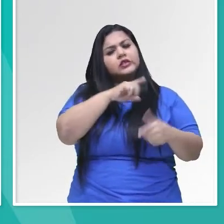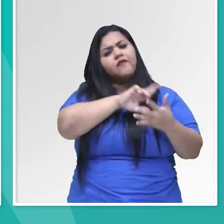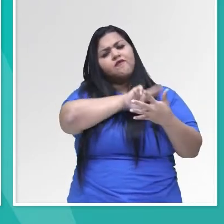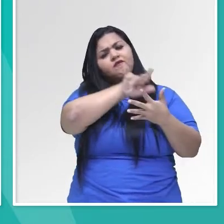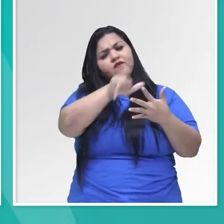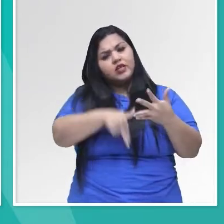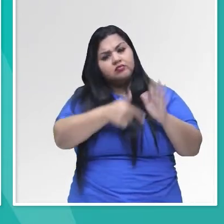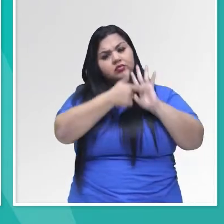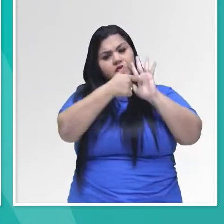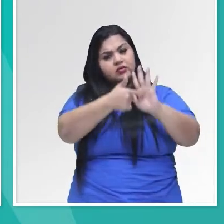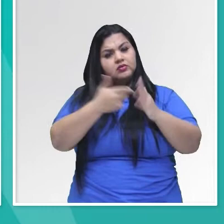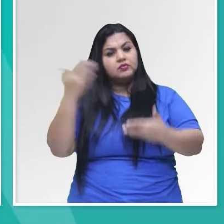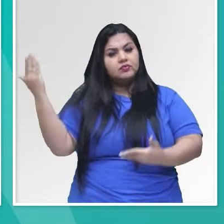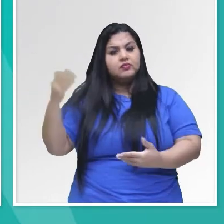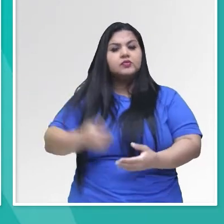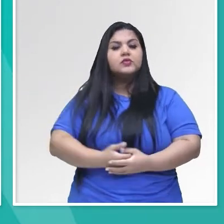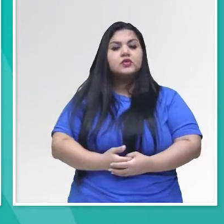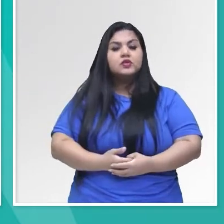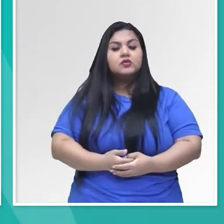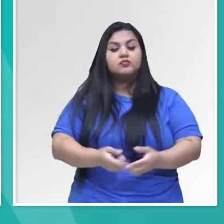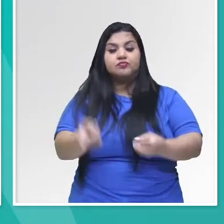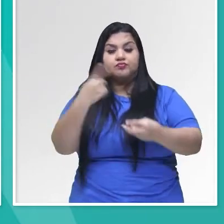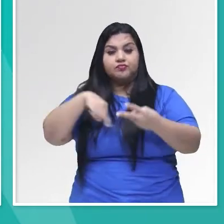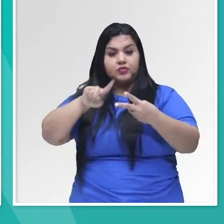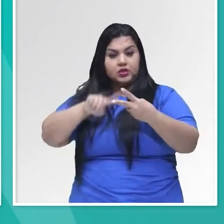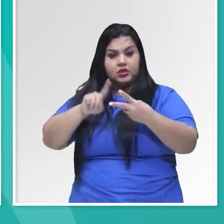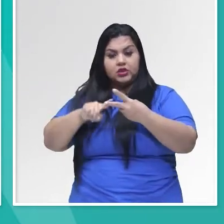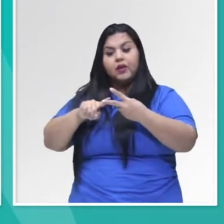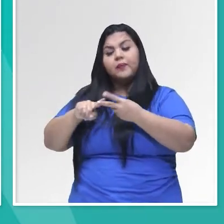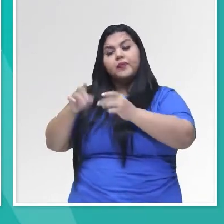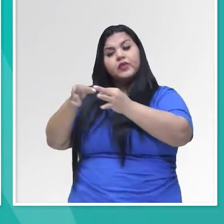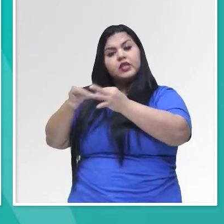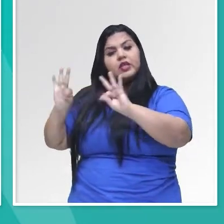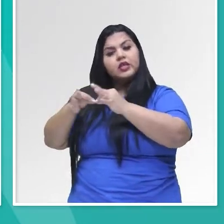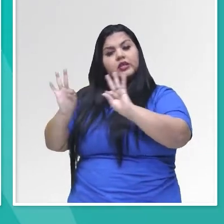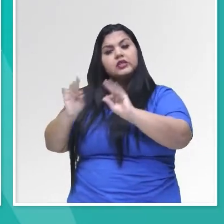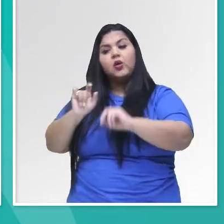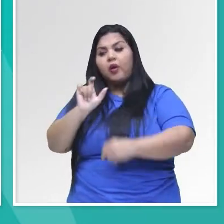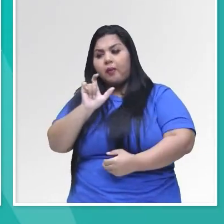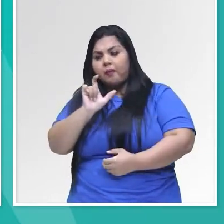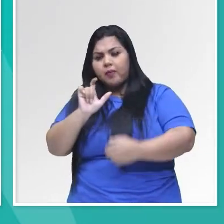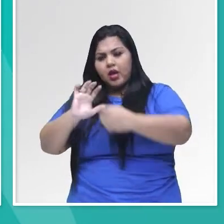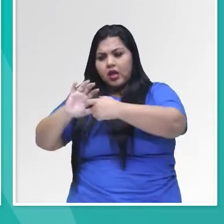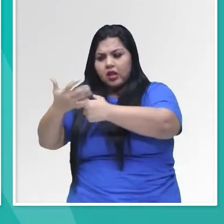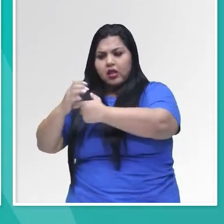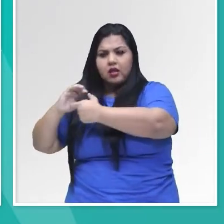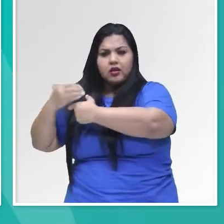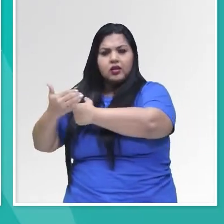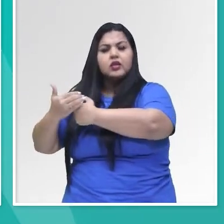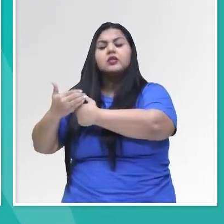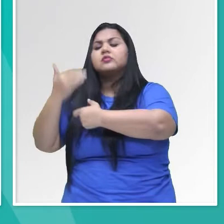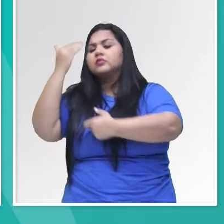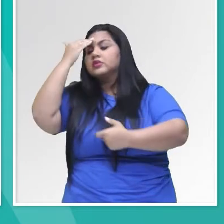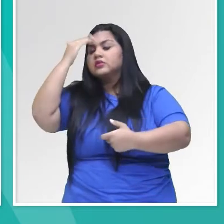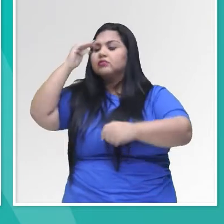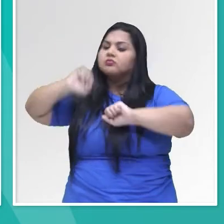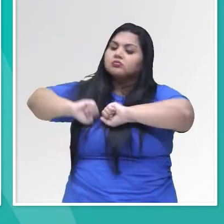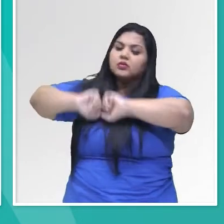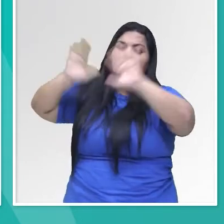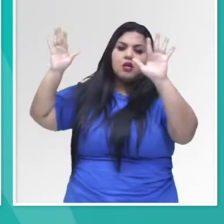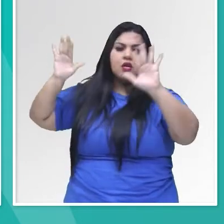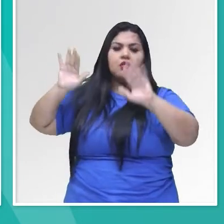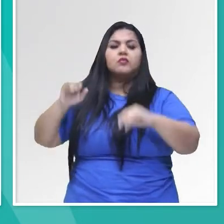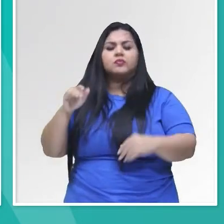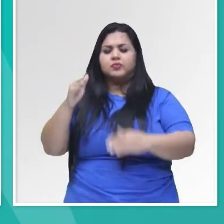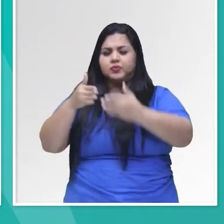sendo apresentada. E quando nós vamos para a sintaxe, nós estudamos termos da oração. Vamos entender bem aqui, presta atenção,